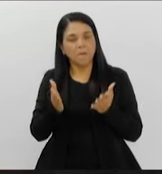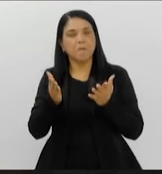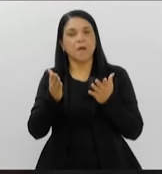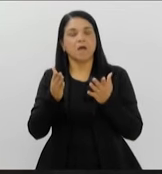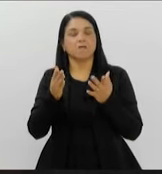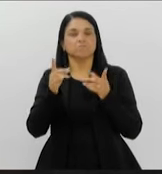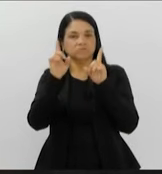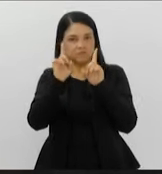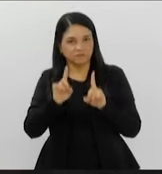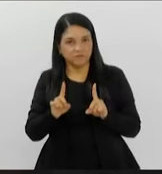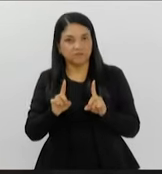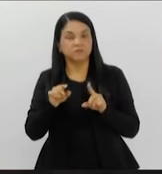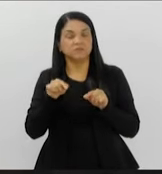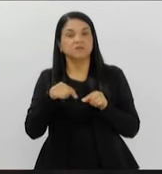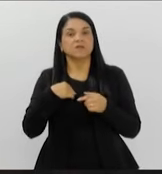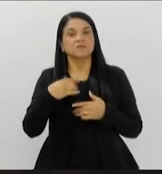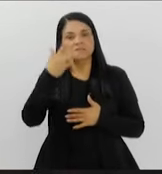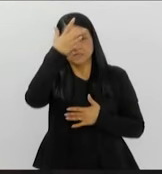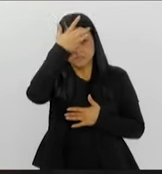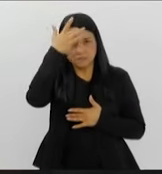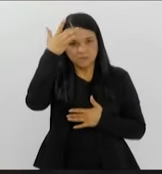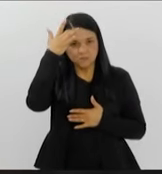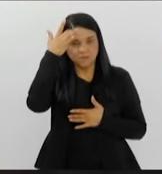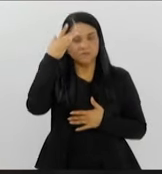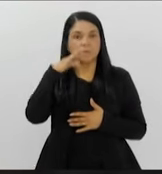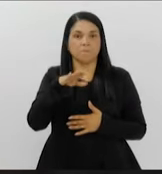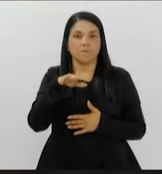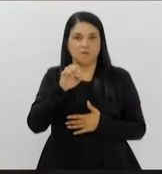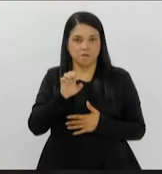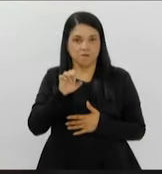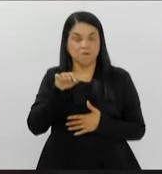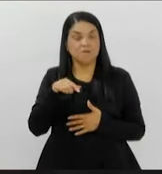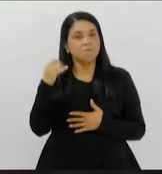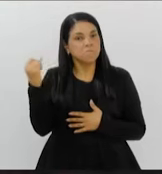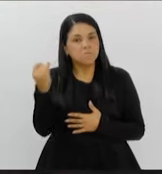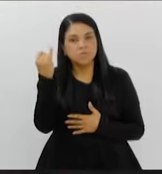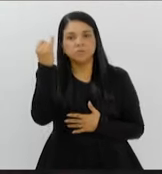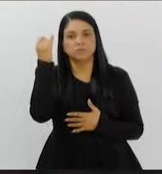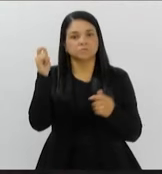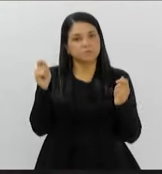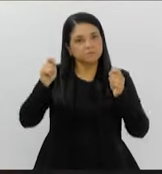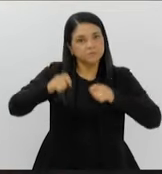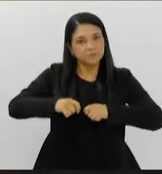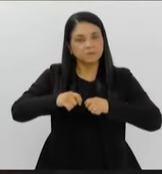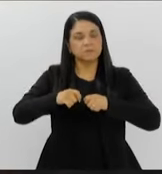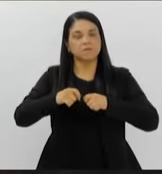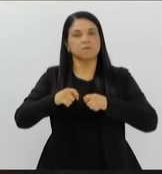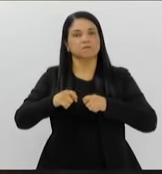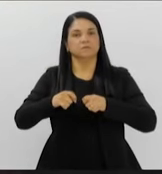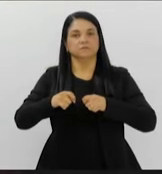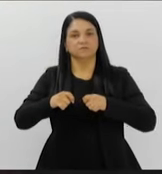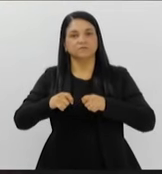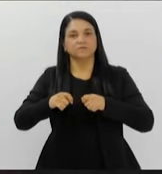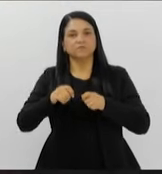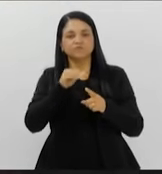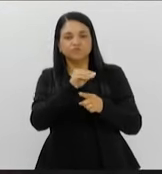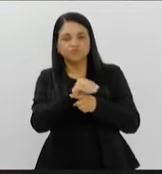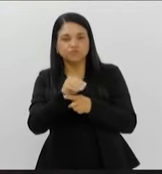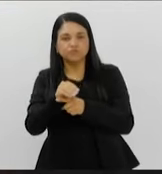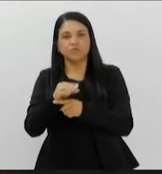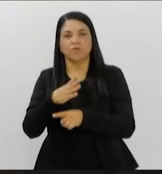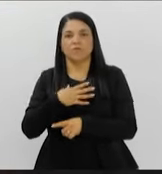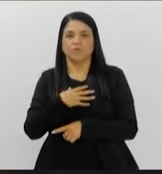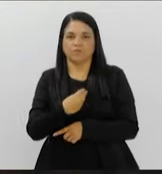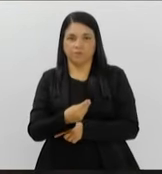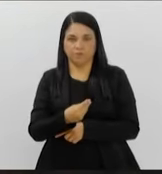entendo que a saúde mental dessas mães extremamente importante para que elas tenham a capacidade cada vez maior de cuidar dos seus